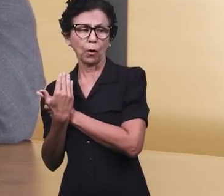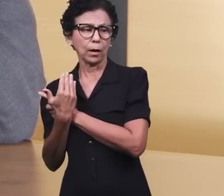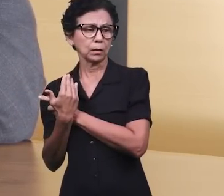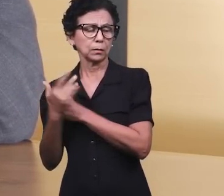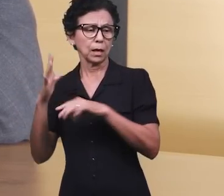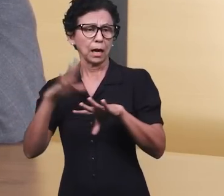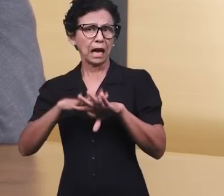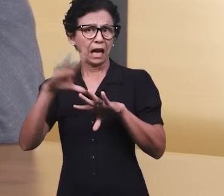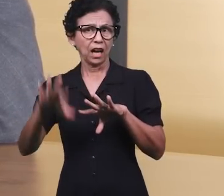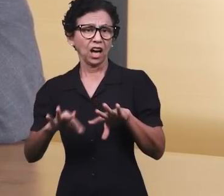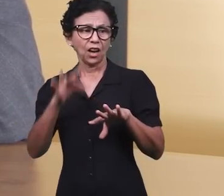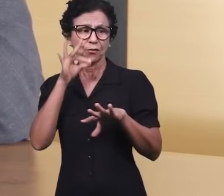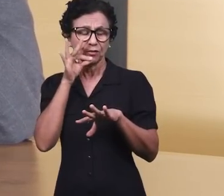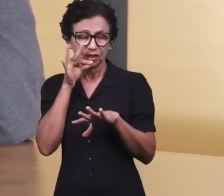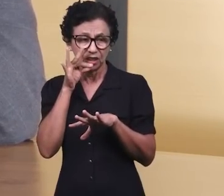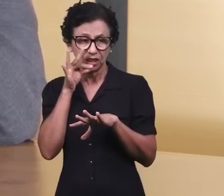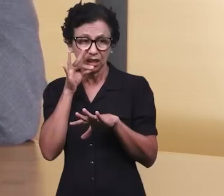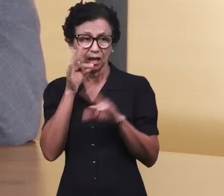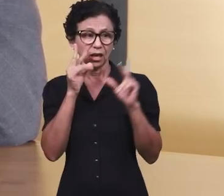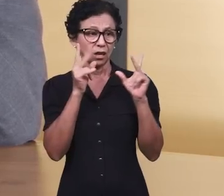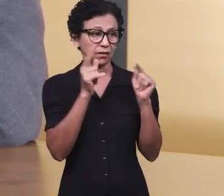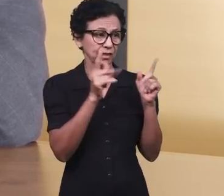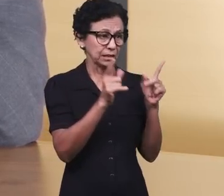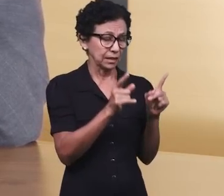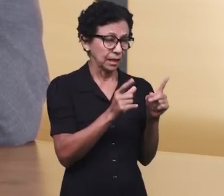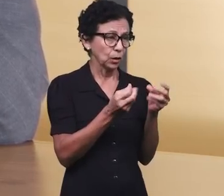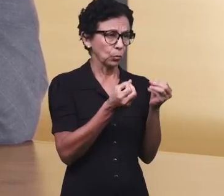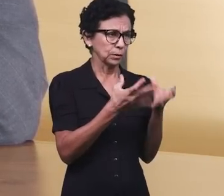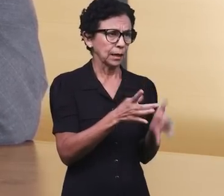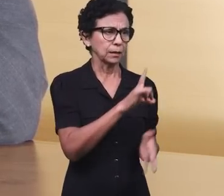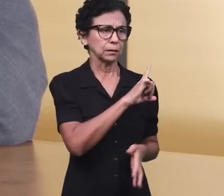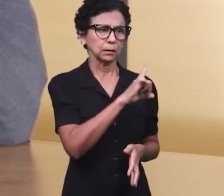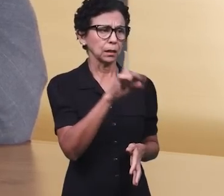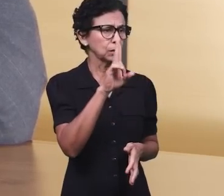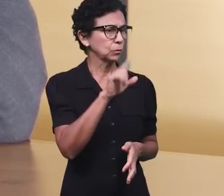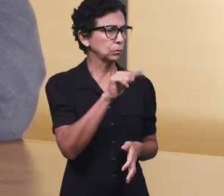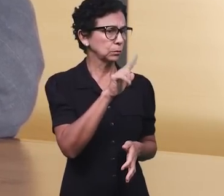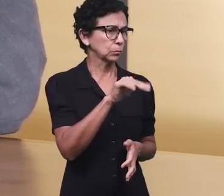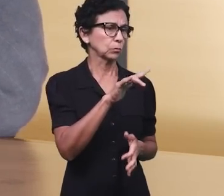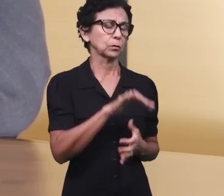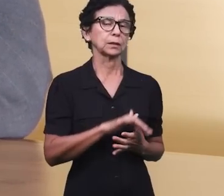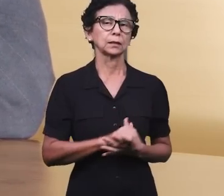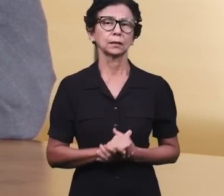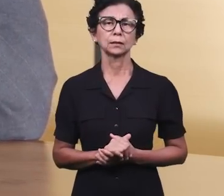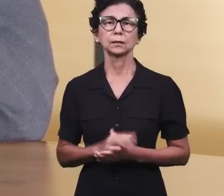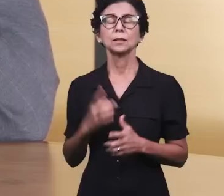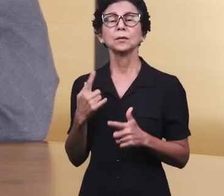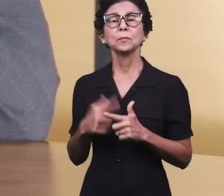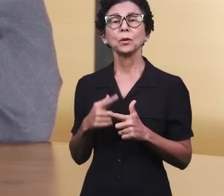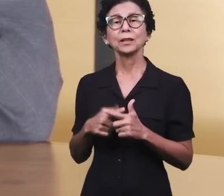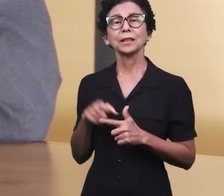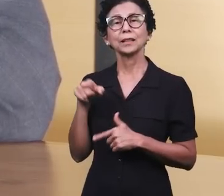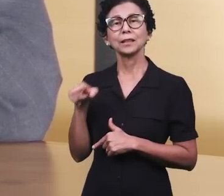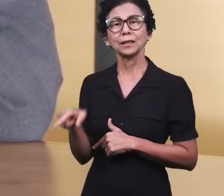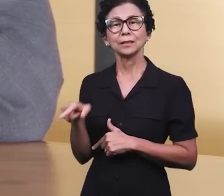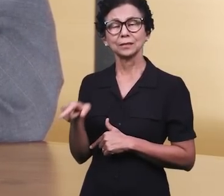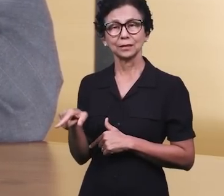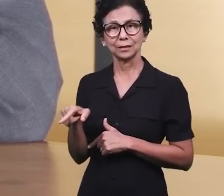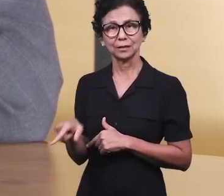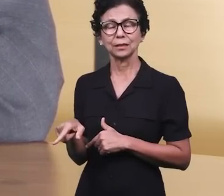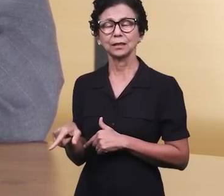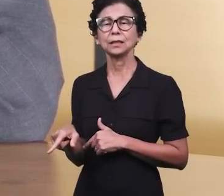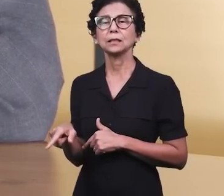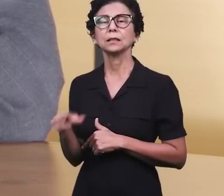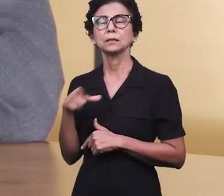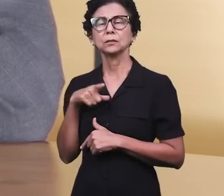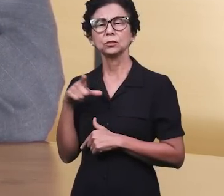dê a vinha de meus pais. Então ele recebeu essa